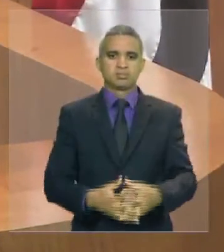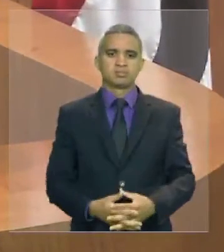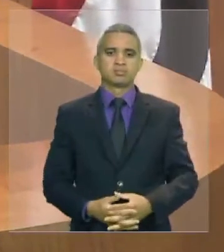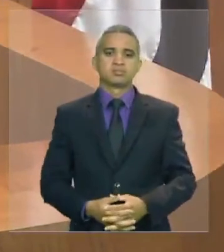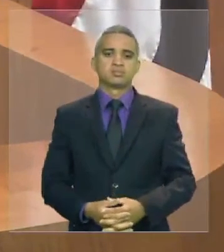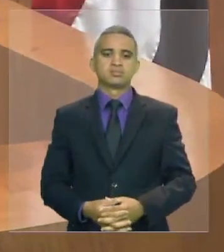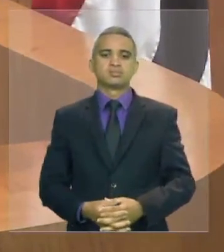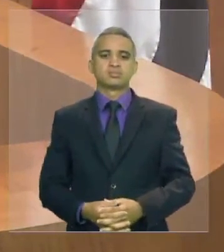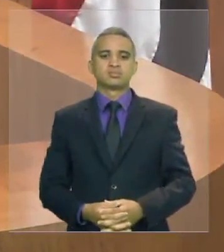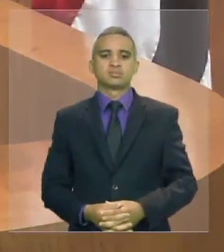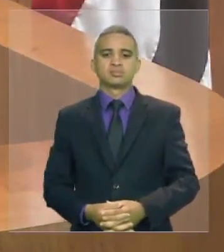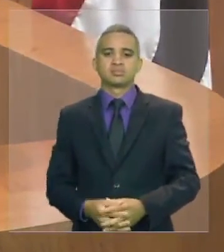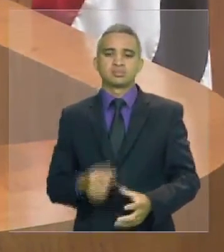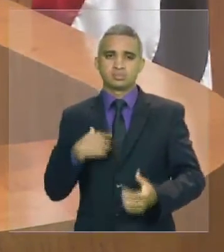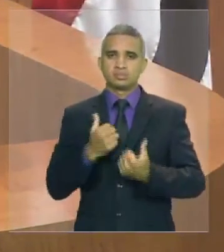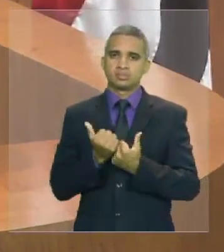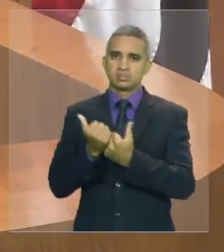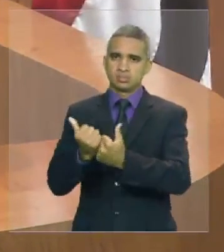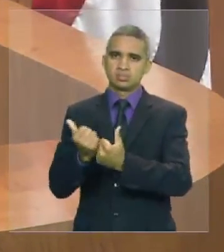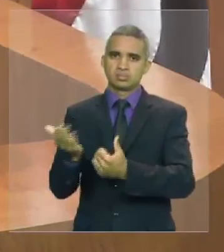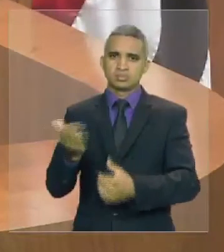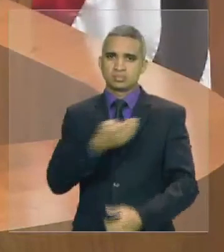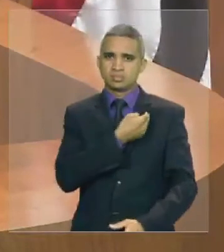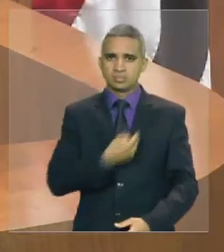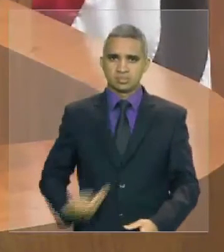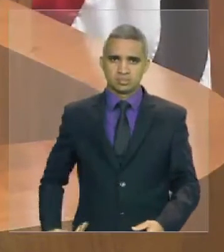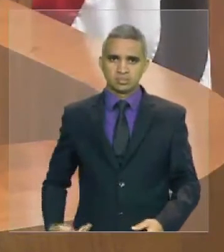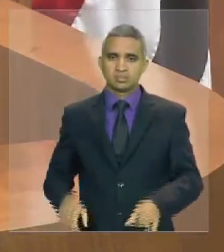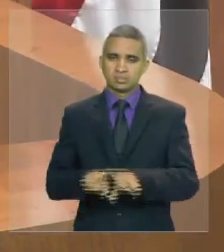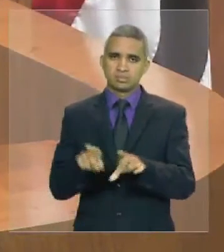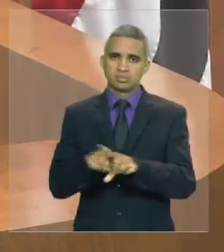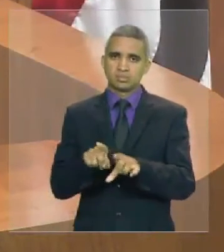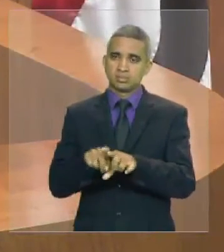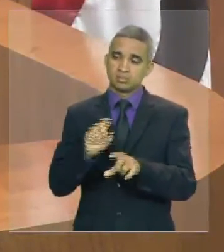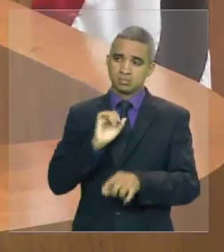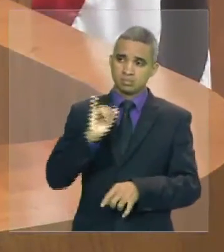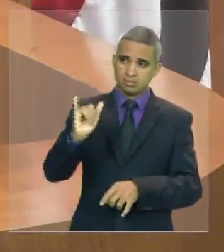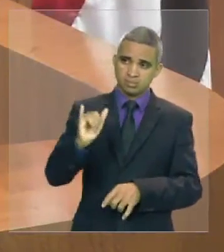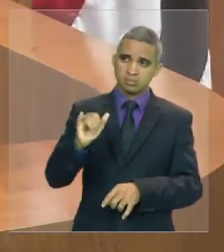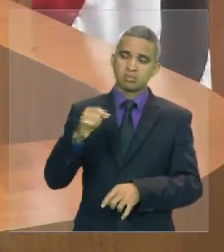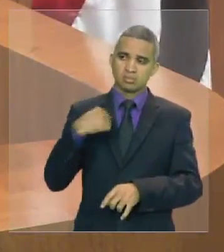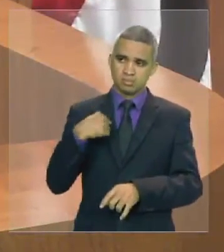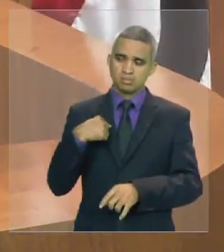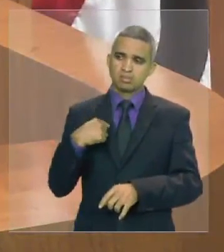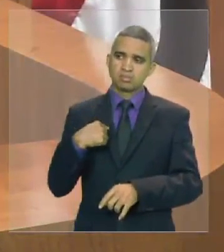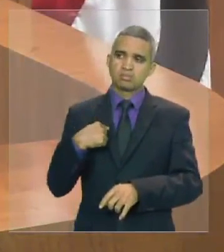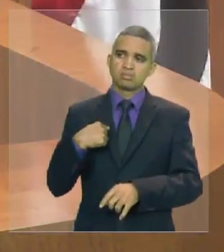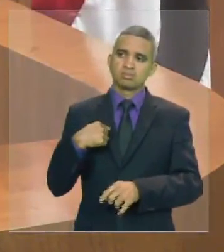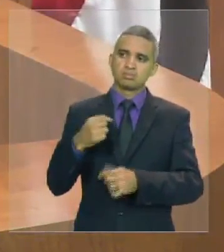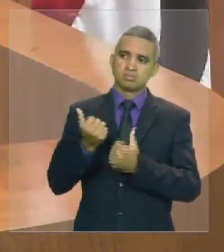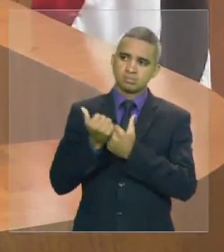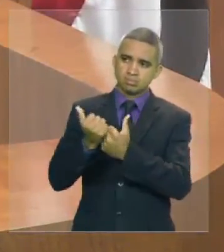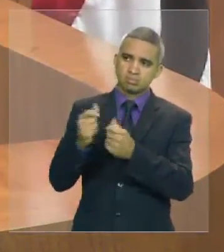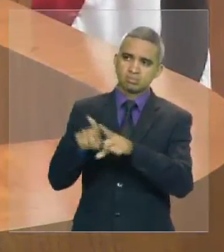dar apoio ao governo e dizer ao governador que o governador está no caminho certo. Muito obrigado, senhor presidente.